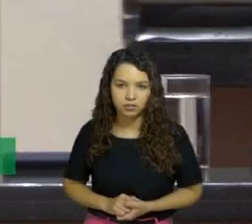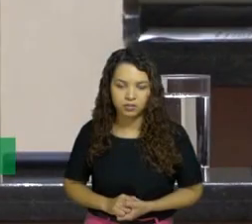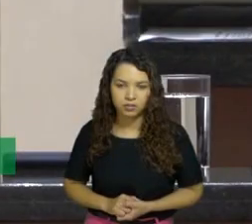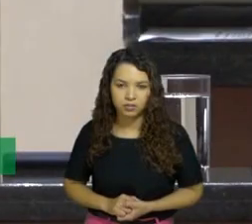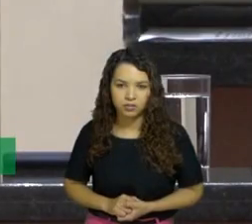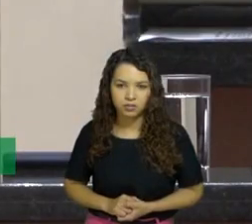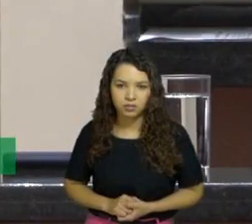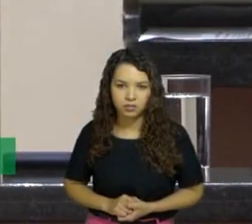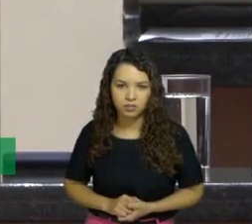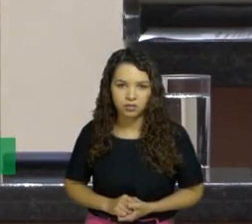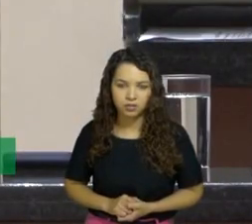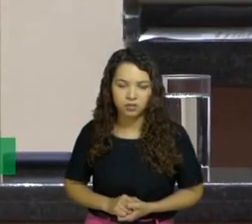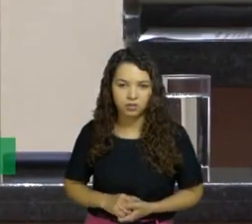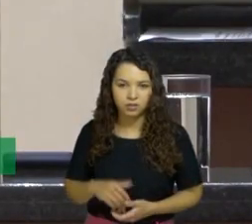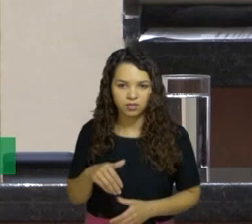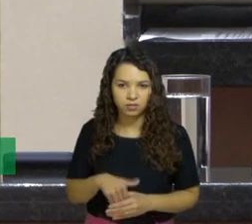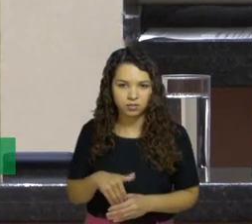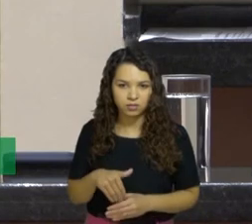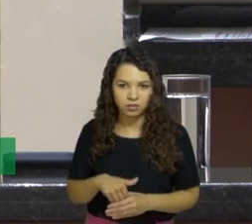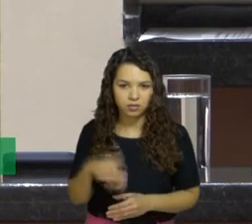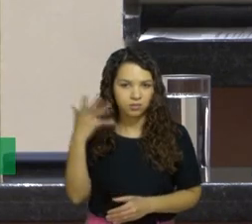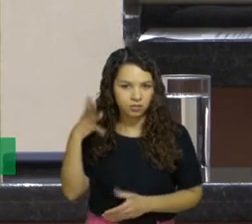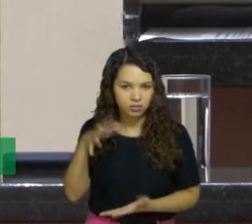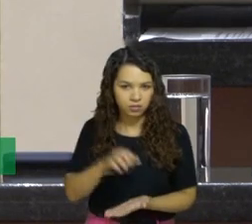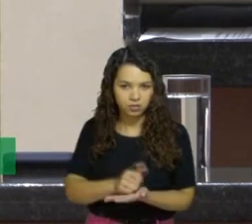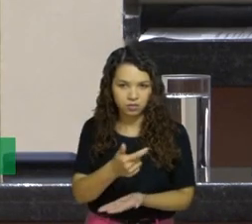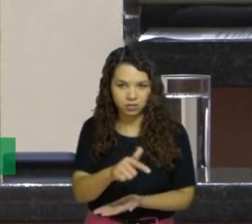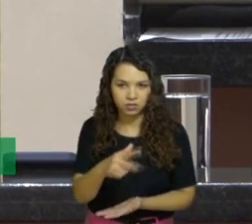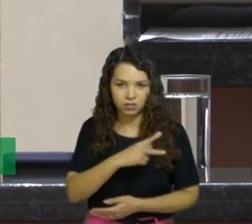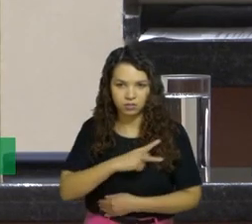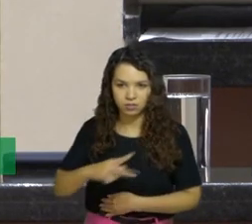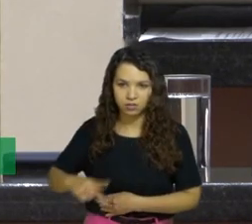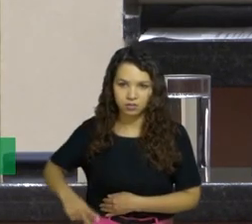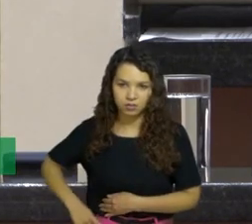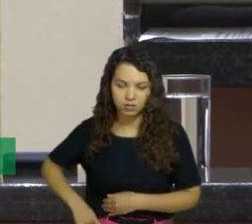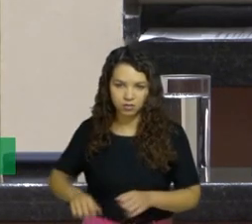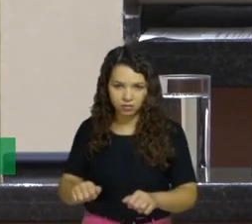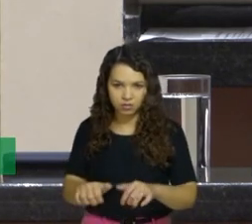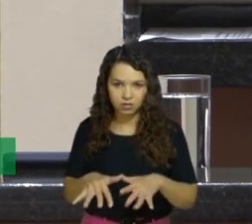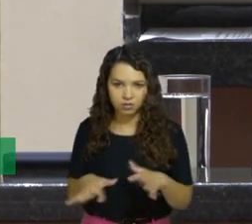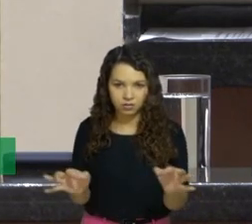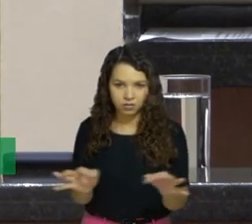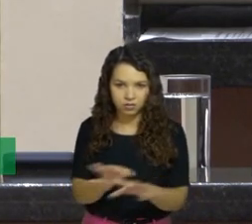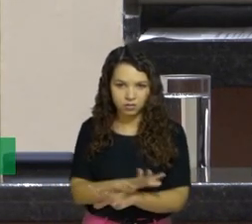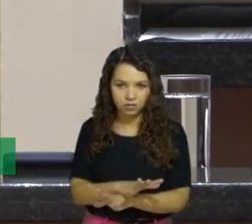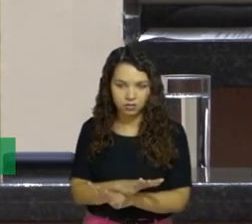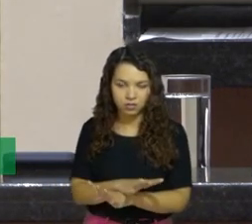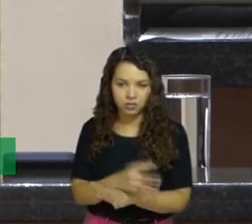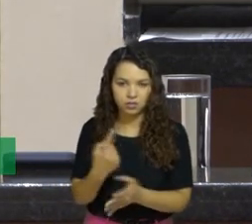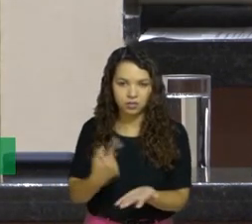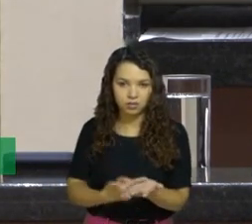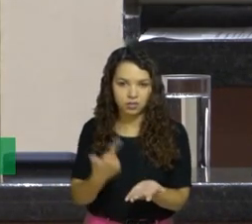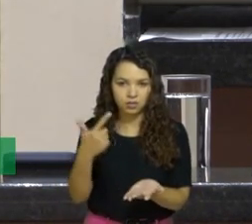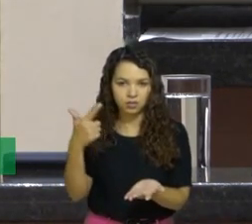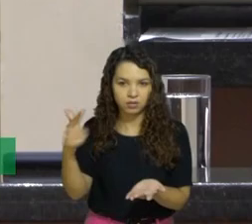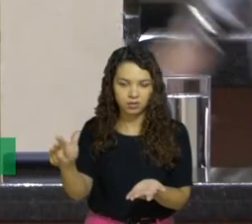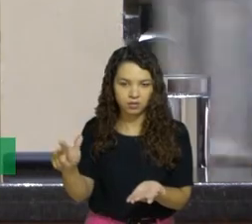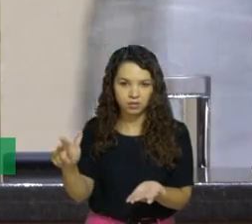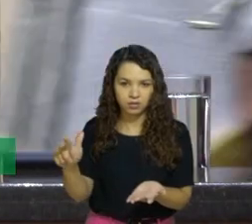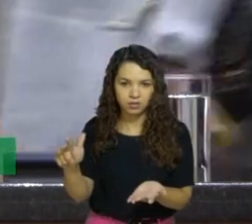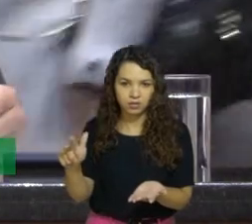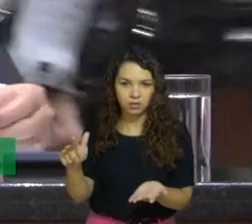Não havendo mais oradores inscritos em explicações pessoais, esta presidência, antes de encerrar a presente sessão, convoca outra ordinária,